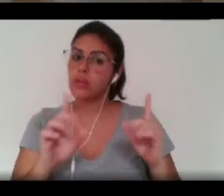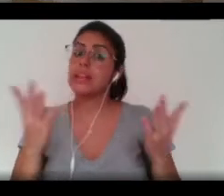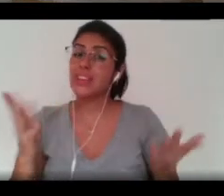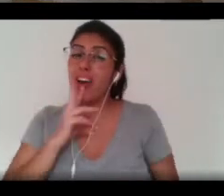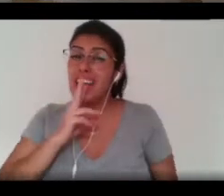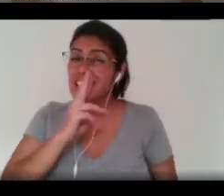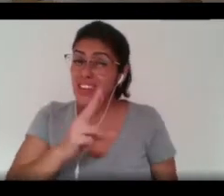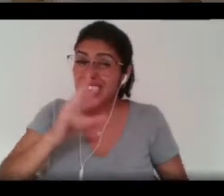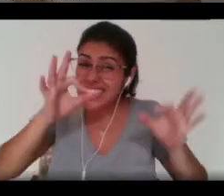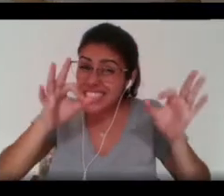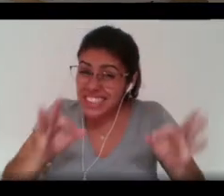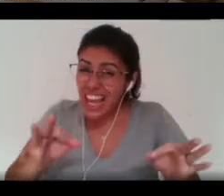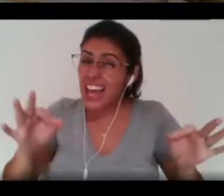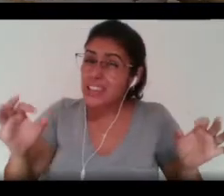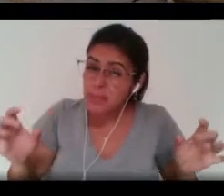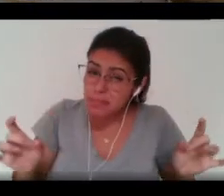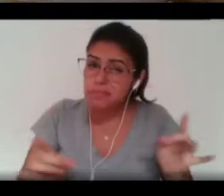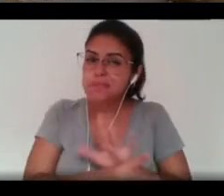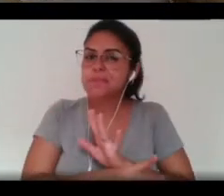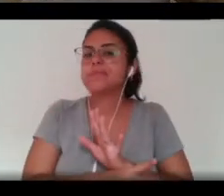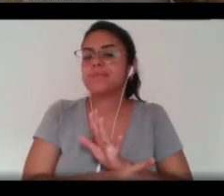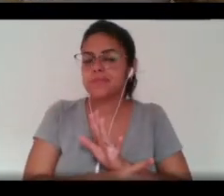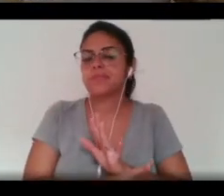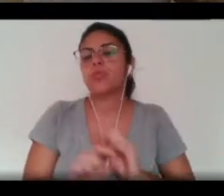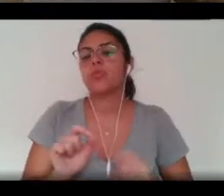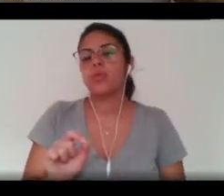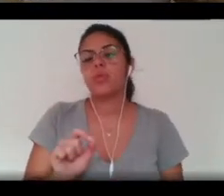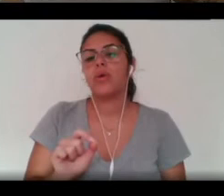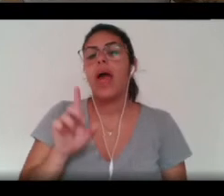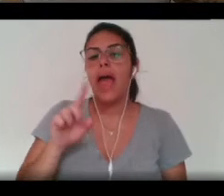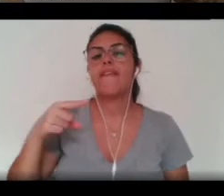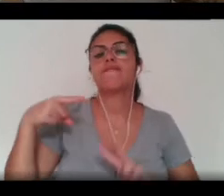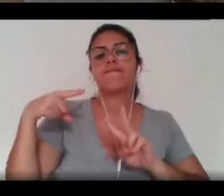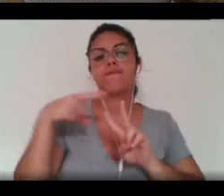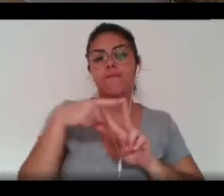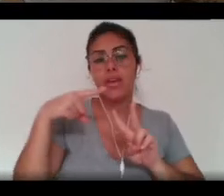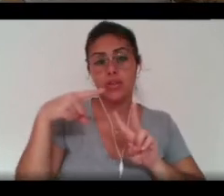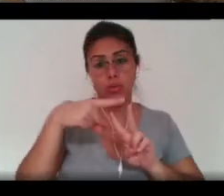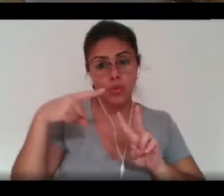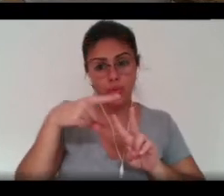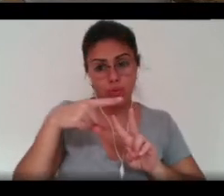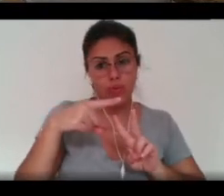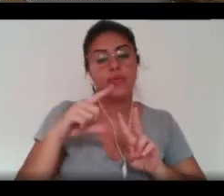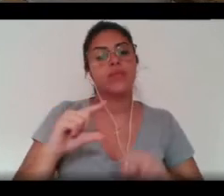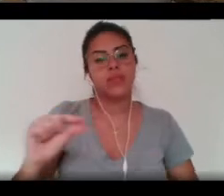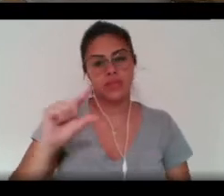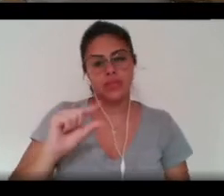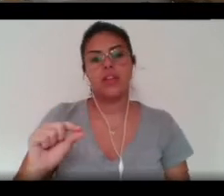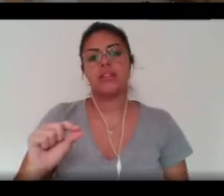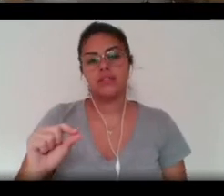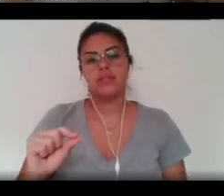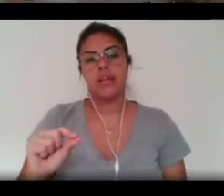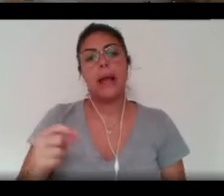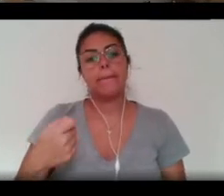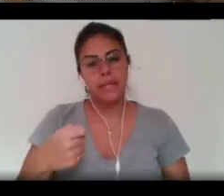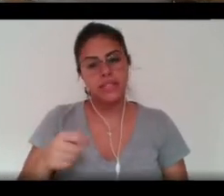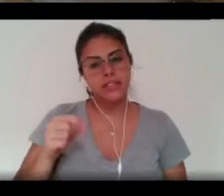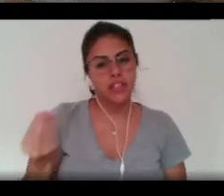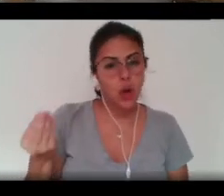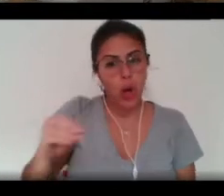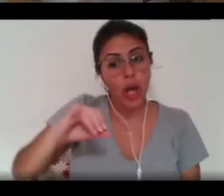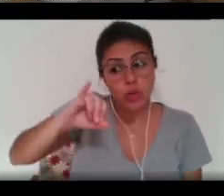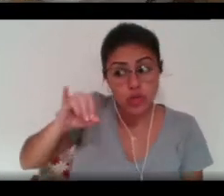não é o caso aqui, beleza? Então, a resposta completa, né? A resposta certa seria o vetor velocidade. Você dá o